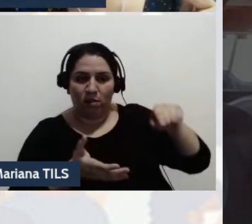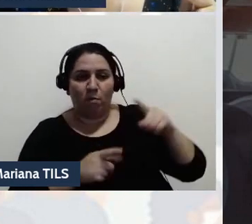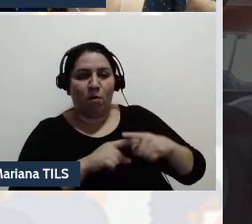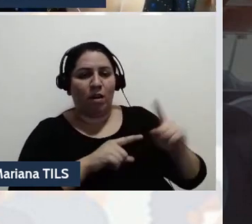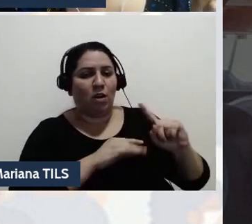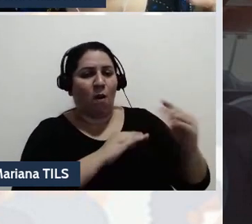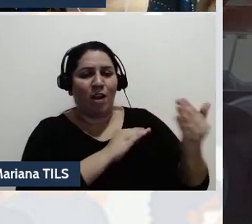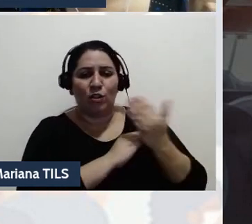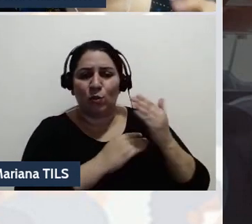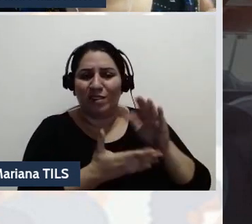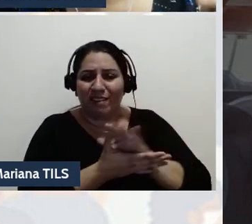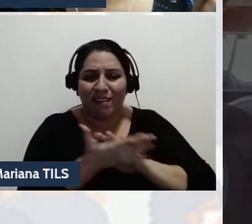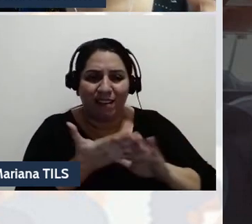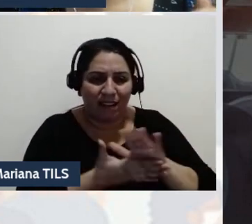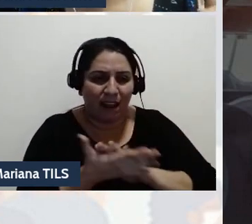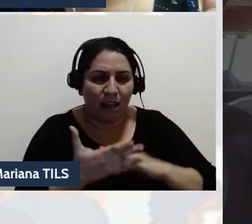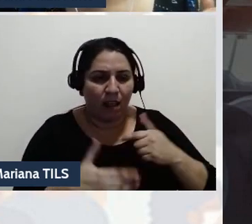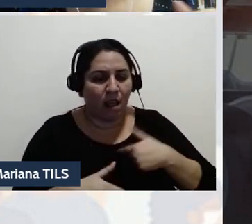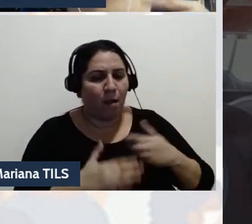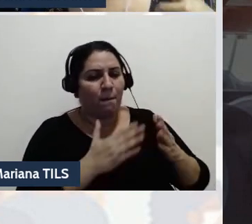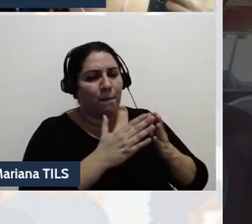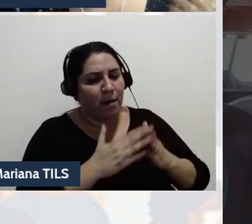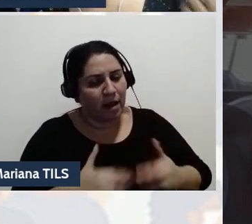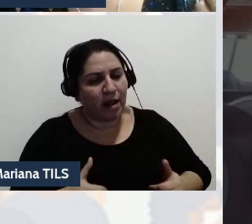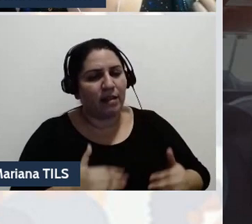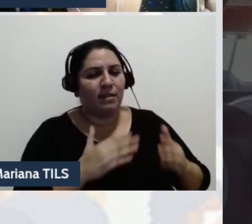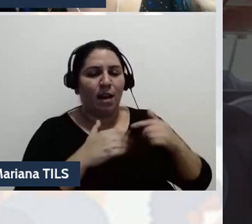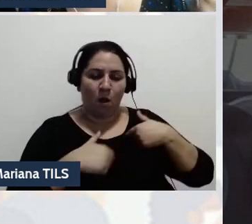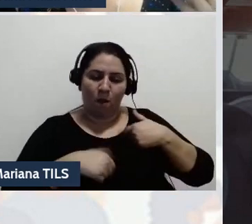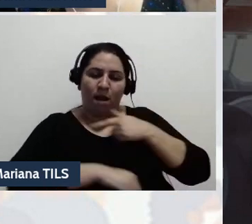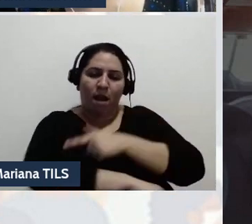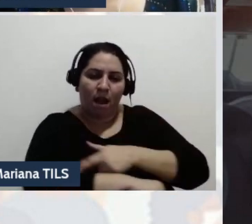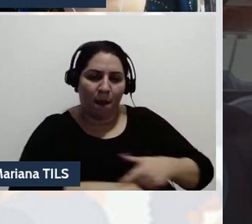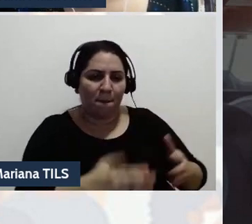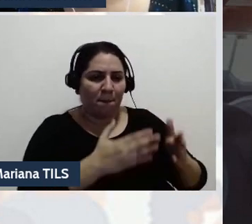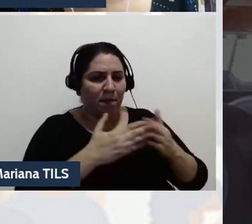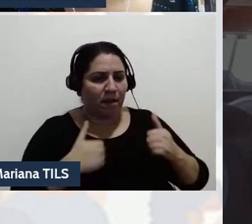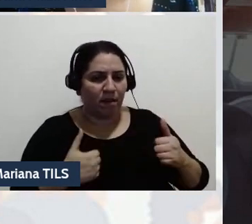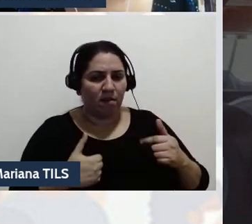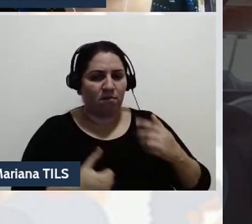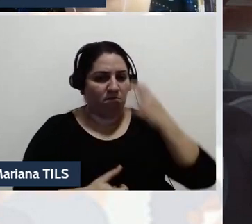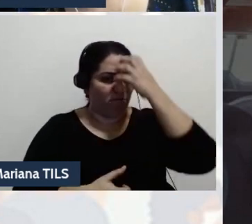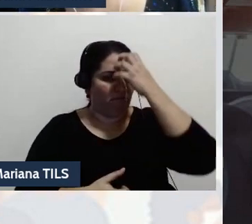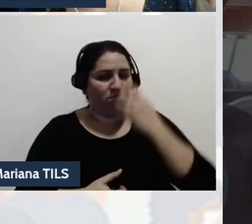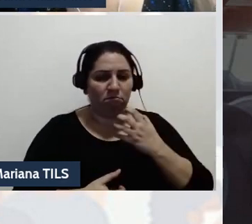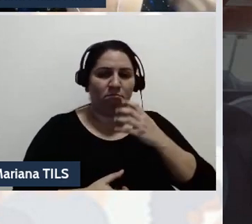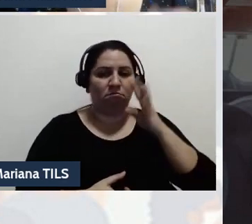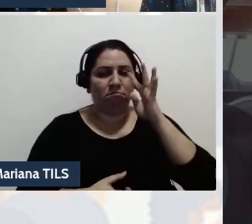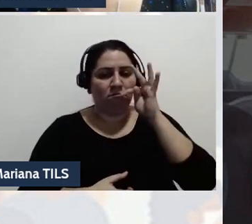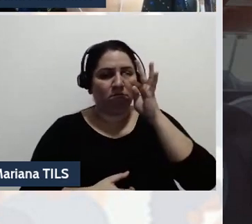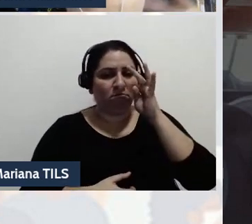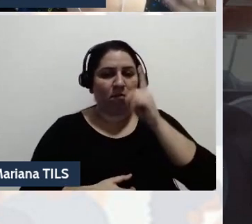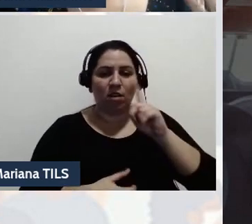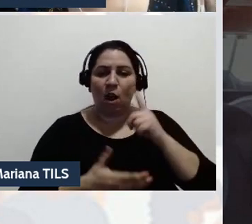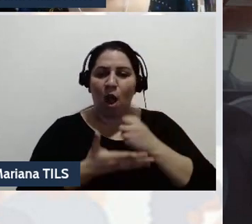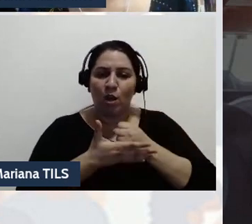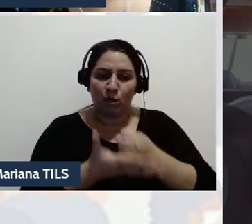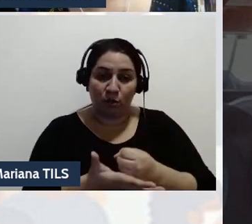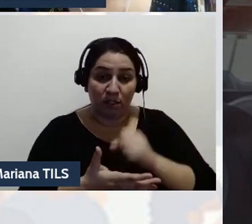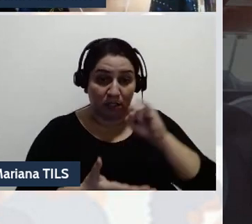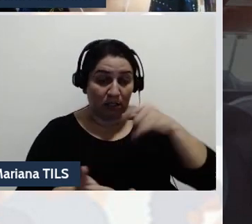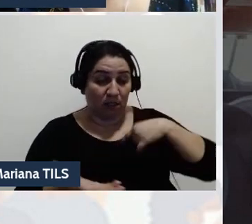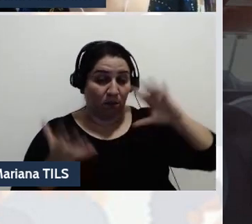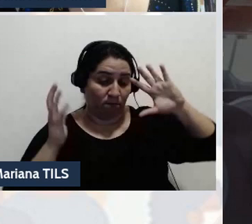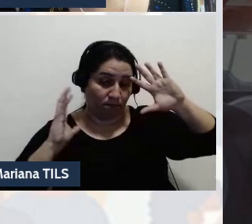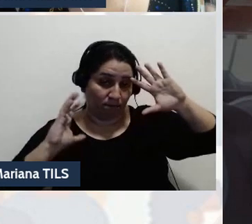porra nenhuma e eu fico pedindo bem calma para ele ajudar e ele fica com cara de paisagem. Se eu surtar e dar uns